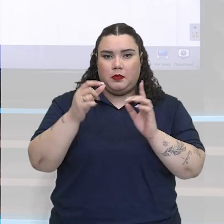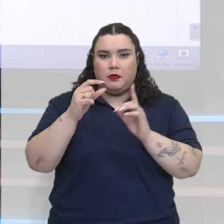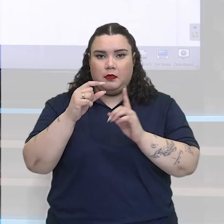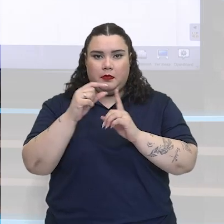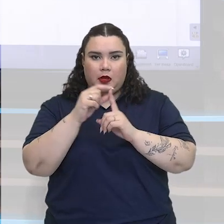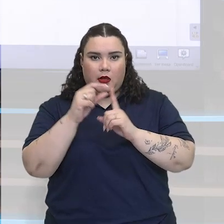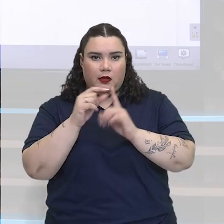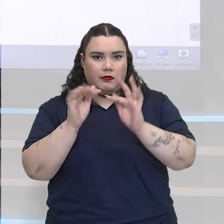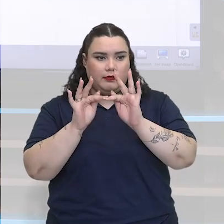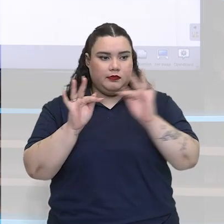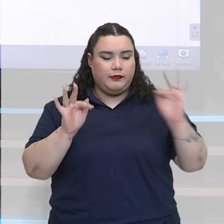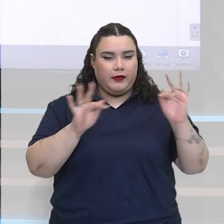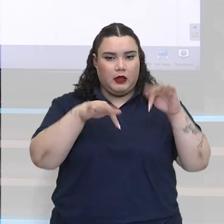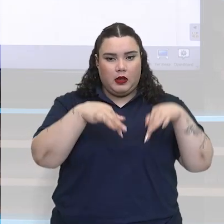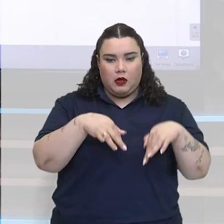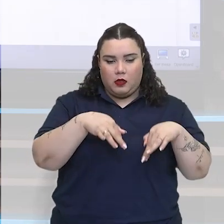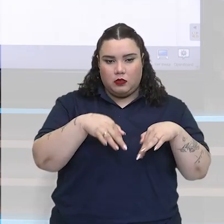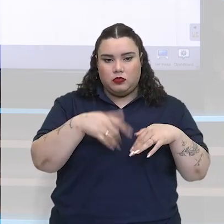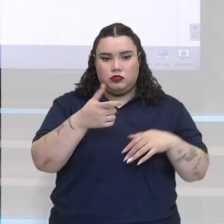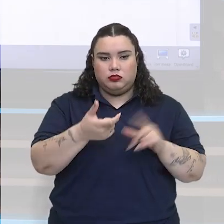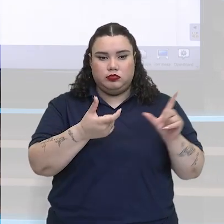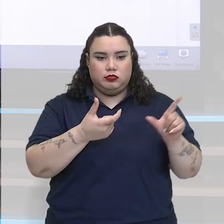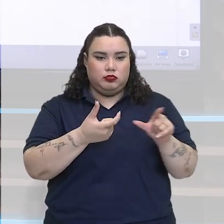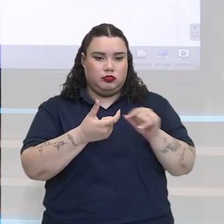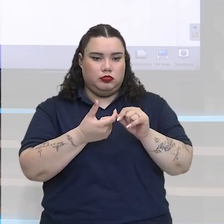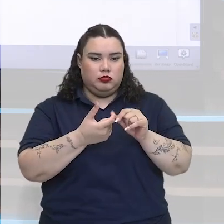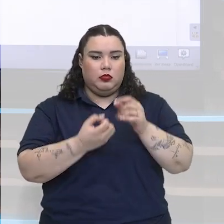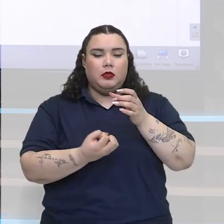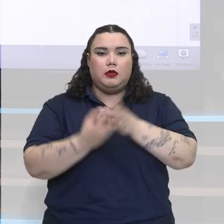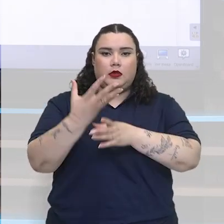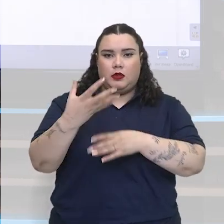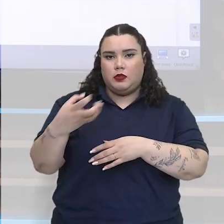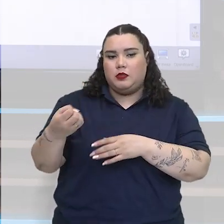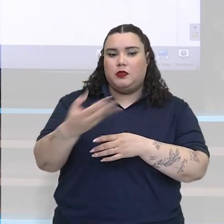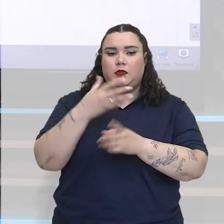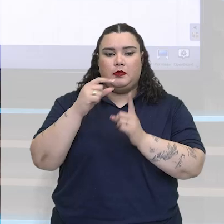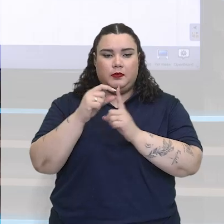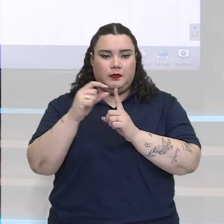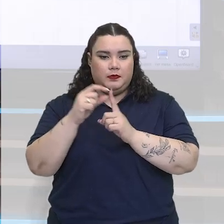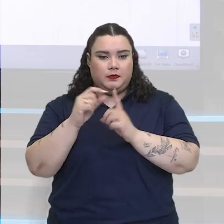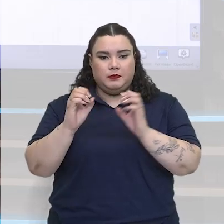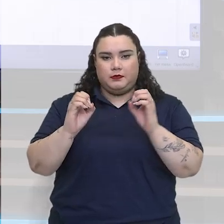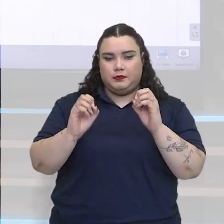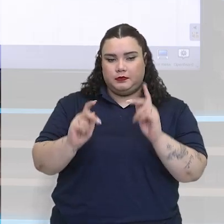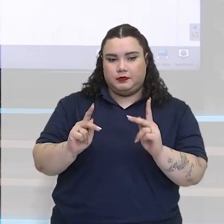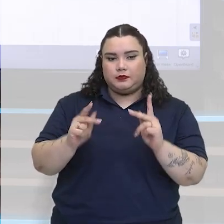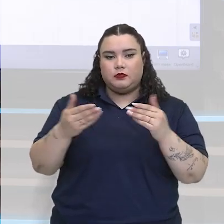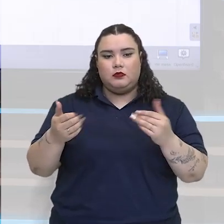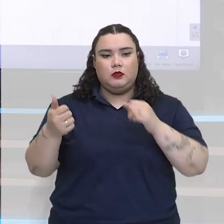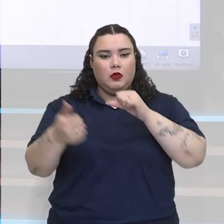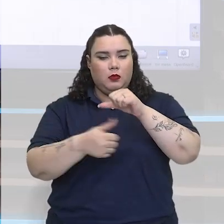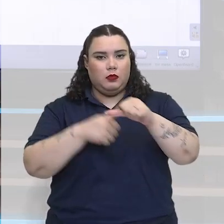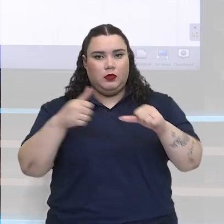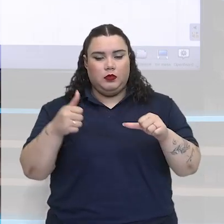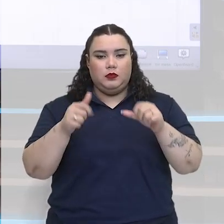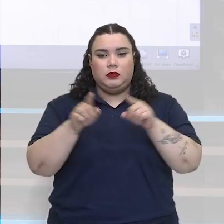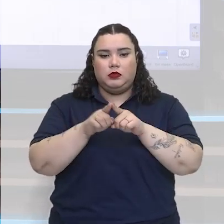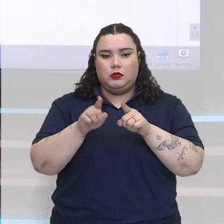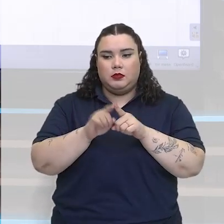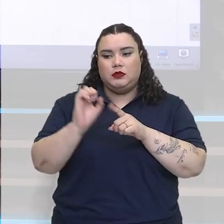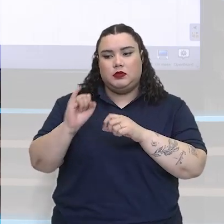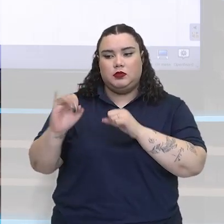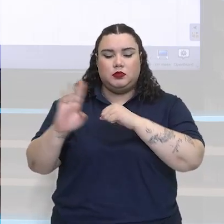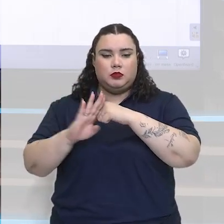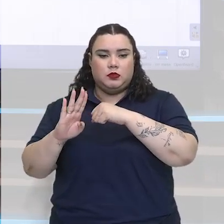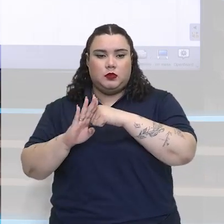ou da raiz desta palavra, eu crio uma nova palavra, certo? E ela até muda de categoria. Se